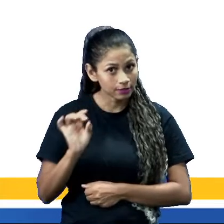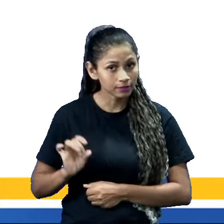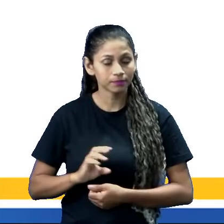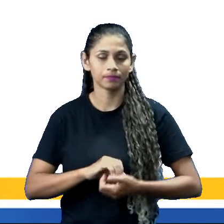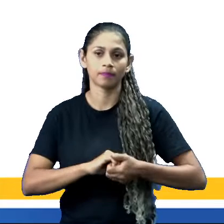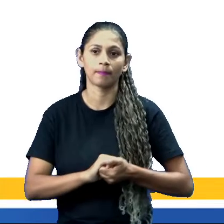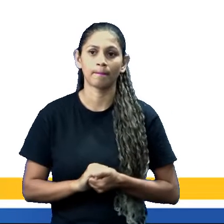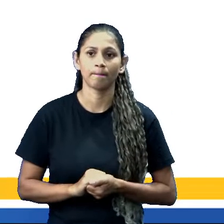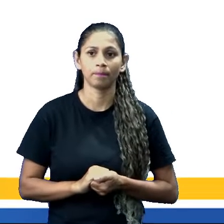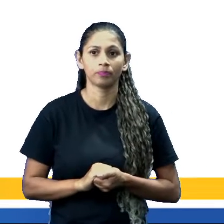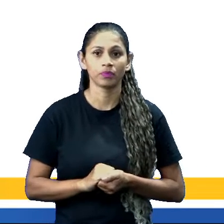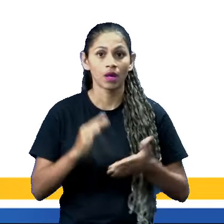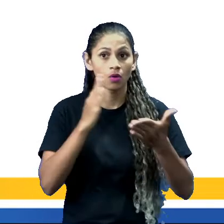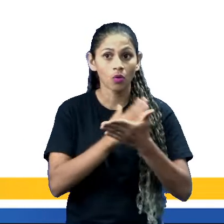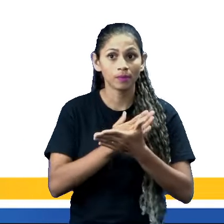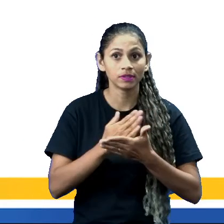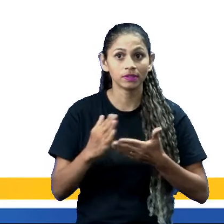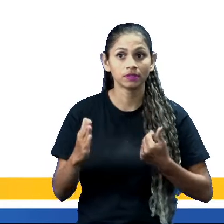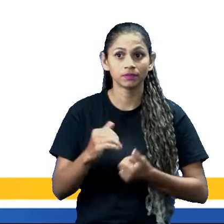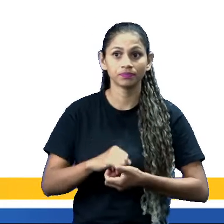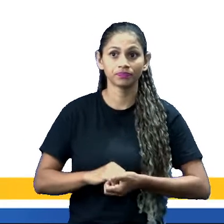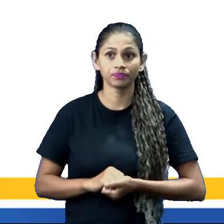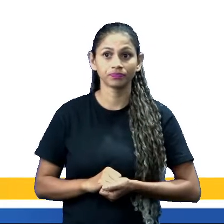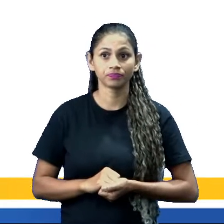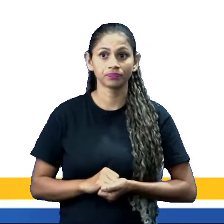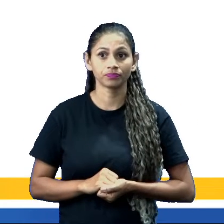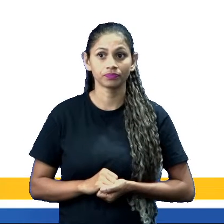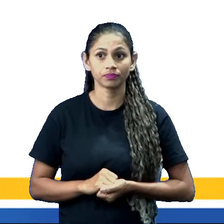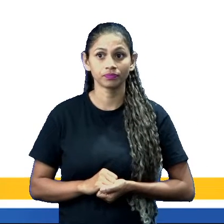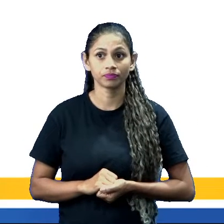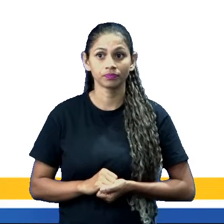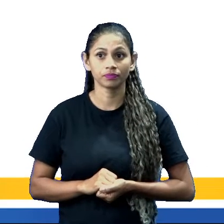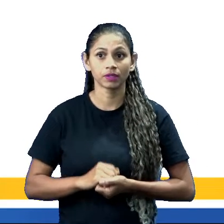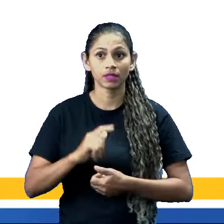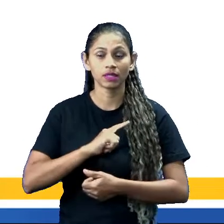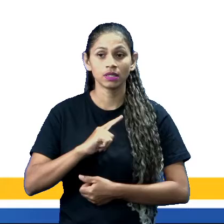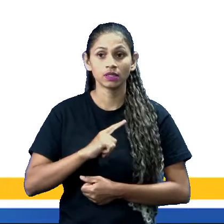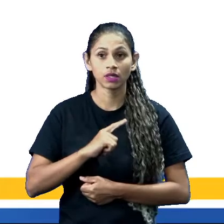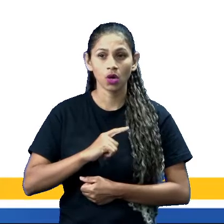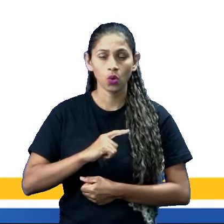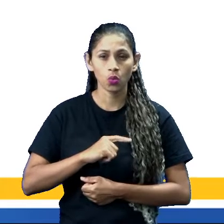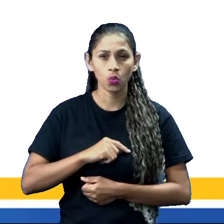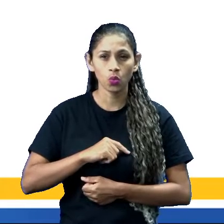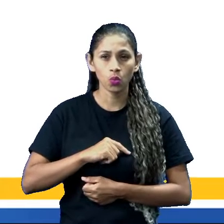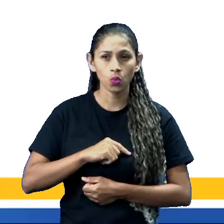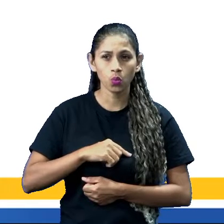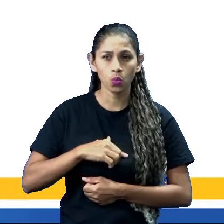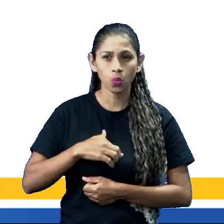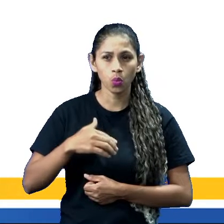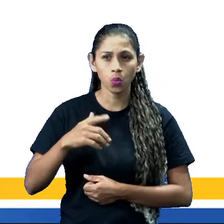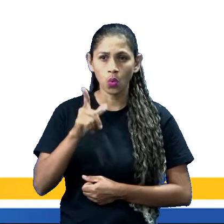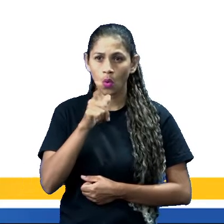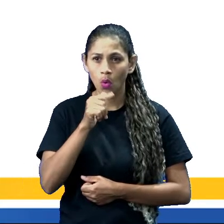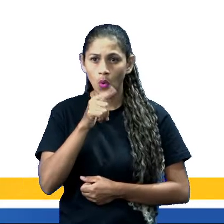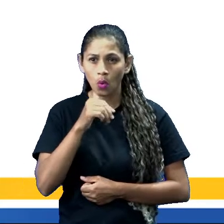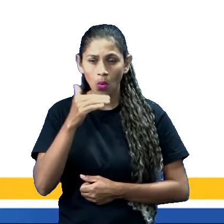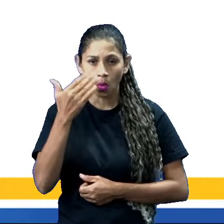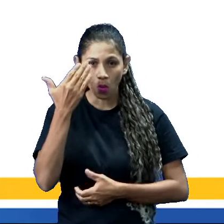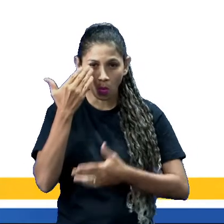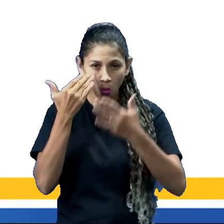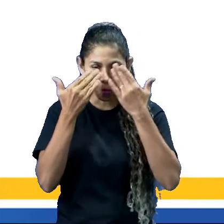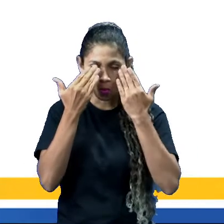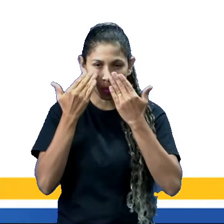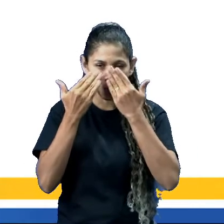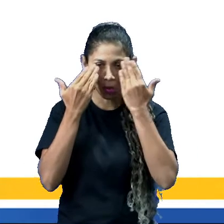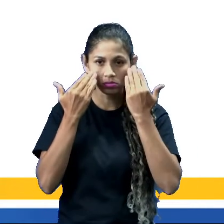delas. Então, para começar aqui, ó, a gente tem os lava-óleos, né? Ele vai servir para quê, gente? Ele serve para eliminar